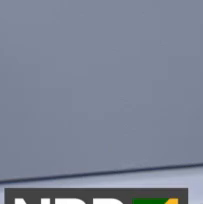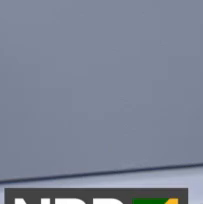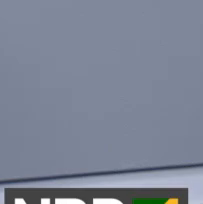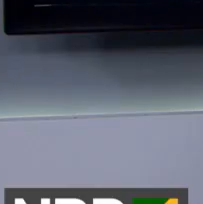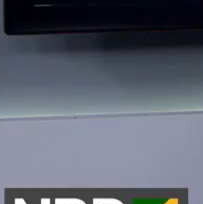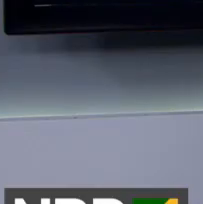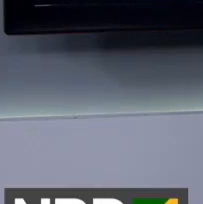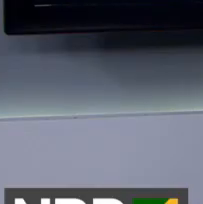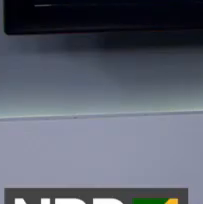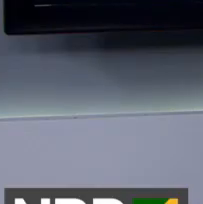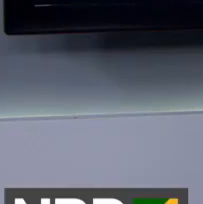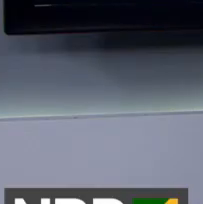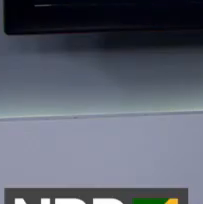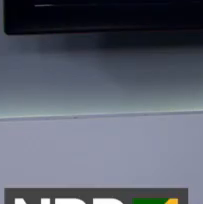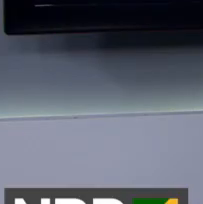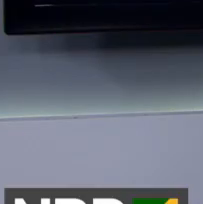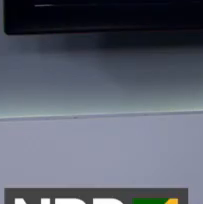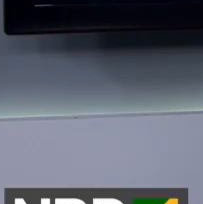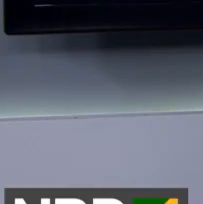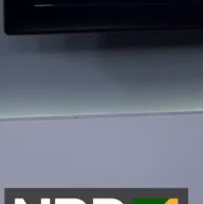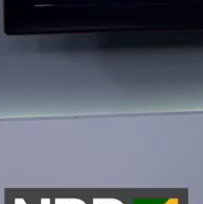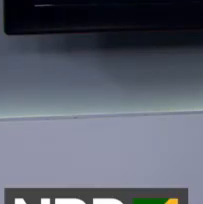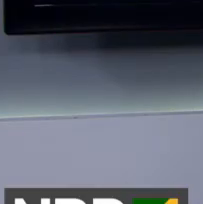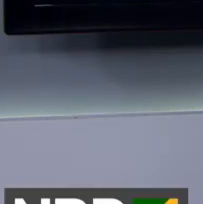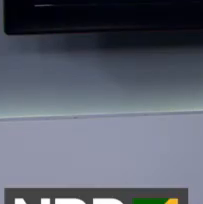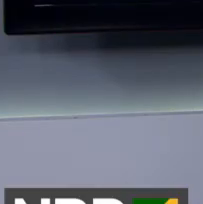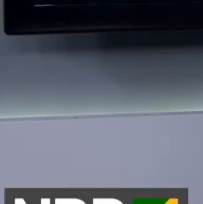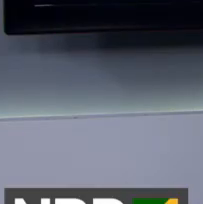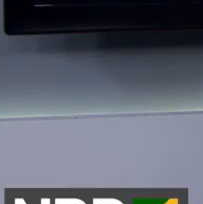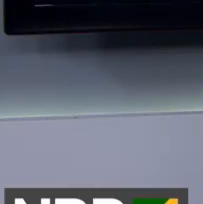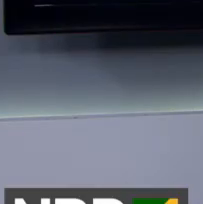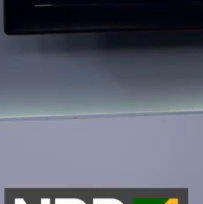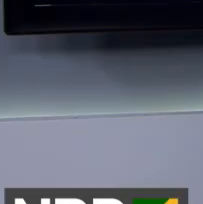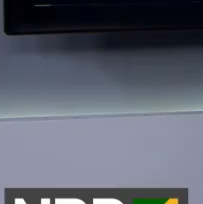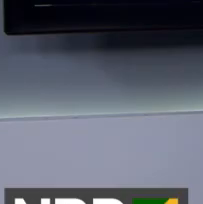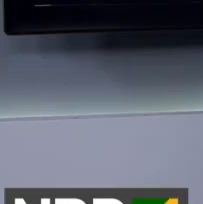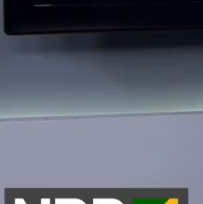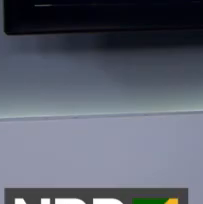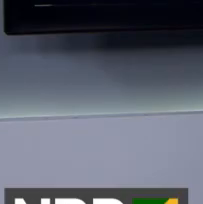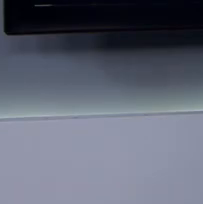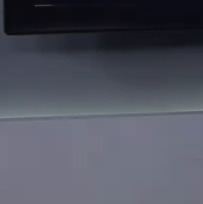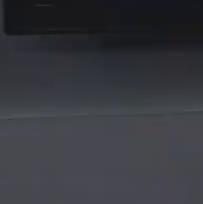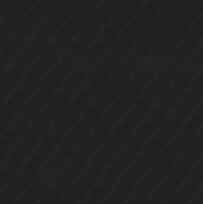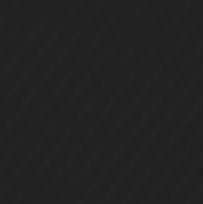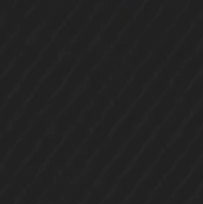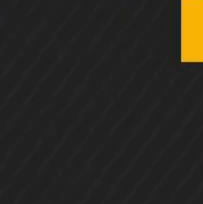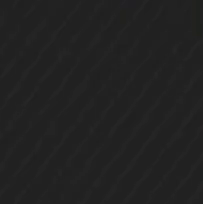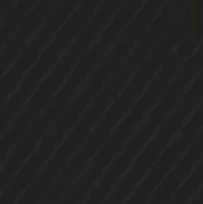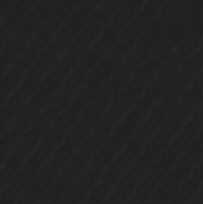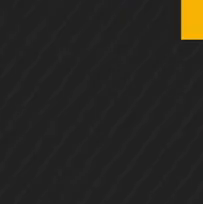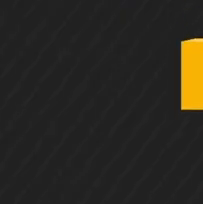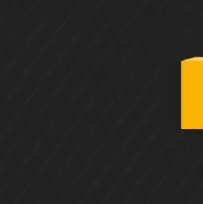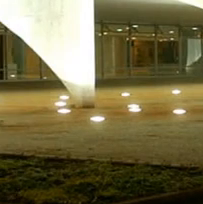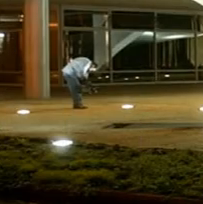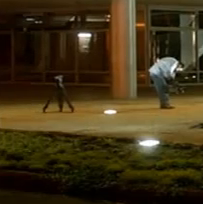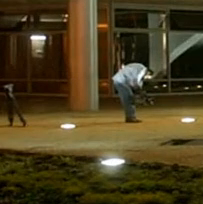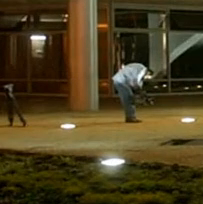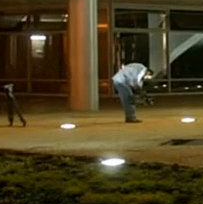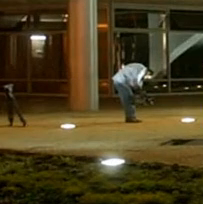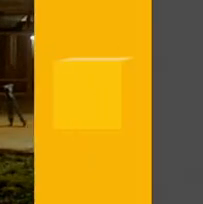municípios. E nós ficamos por aqui. Continue na NBR, a TV do Governo Federal. Thank you.